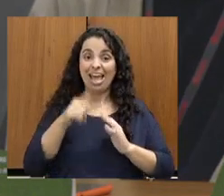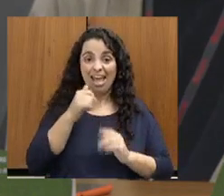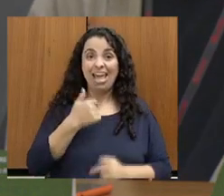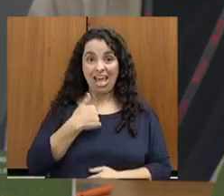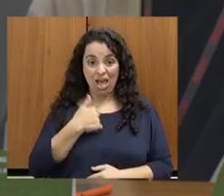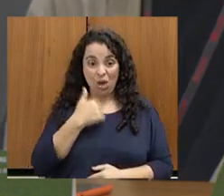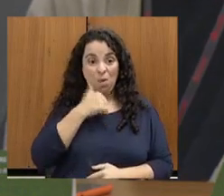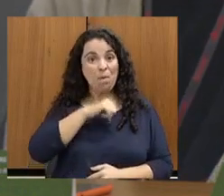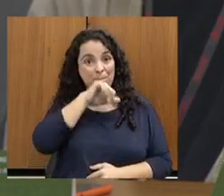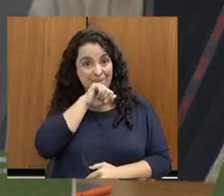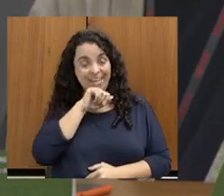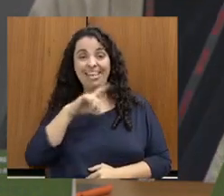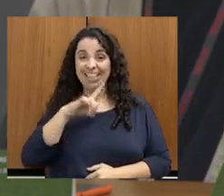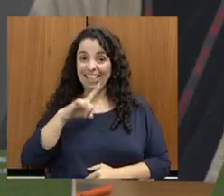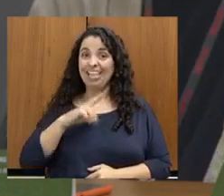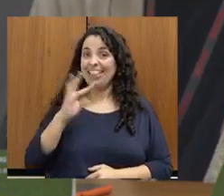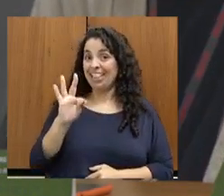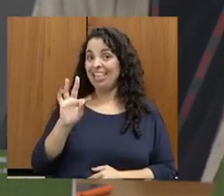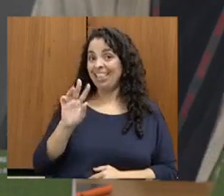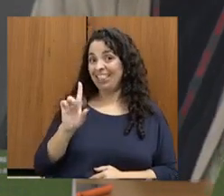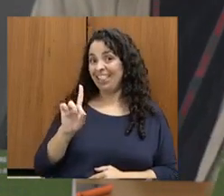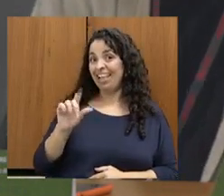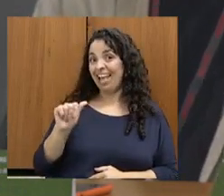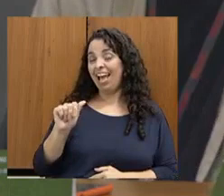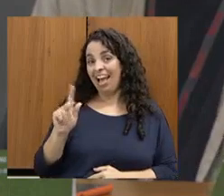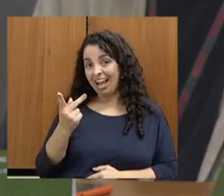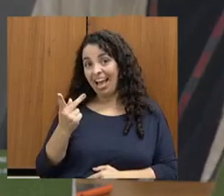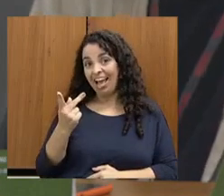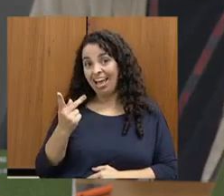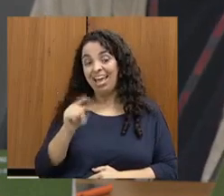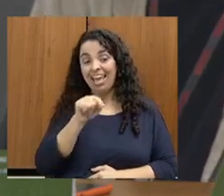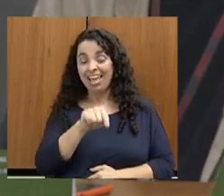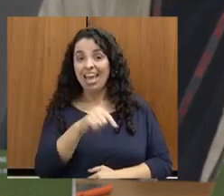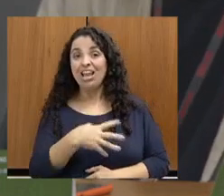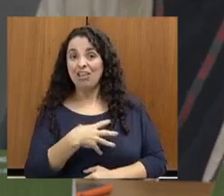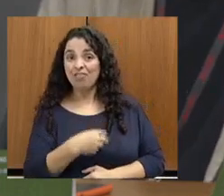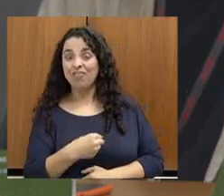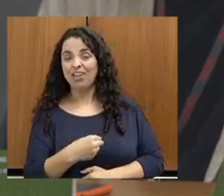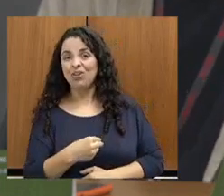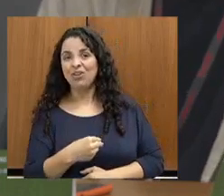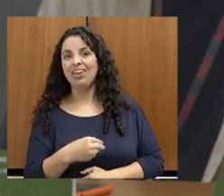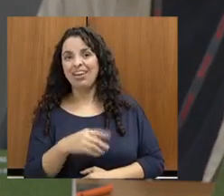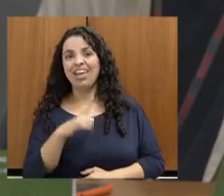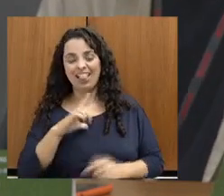as suas dificuldades, mas com muito amor, e um filho com TEIA.